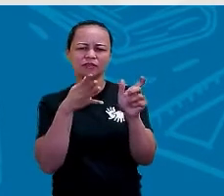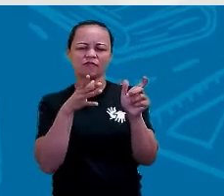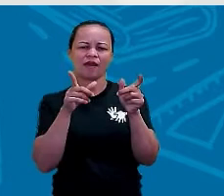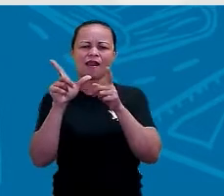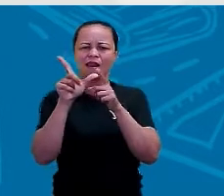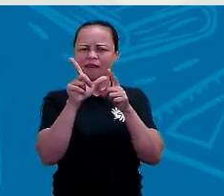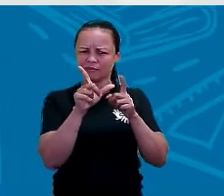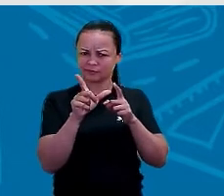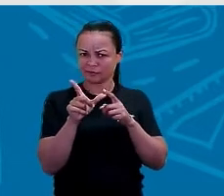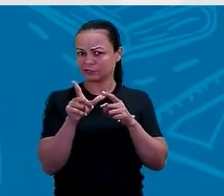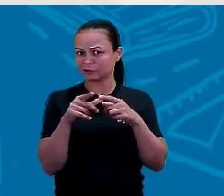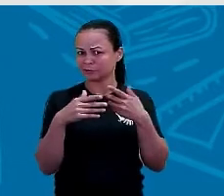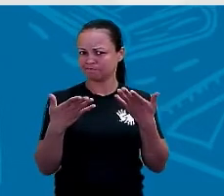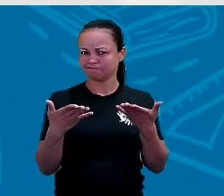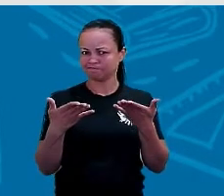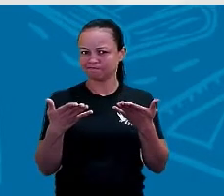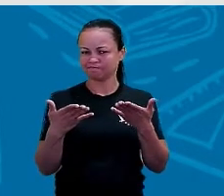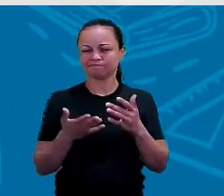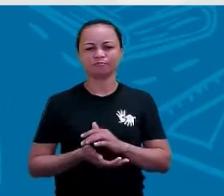letrinhas?